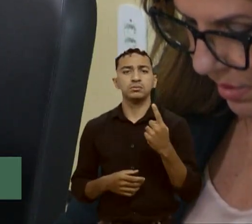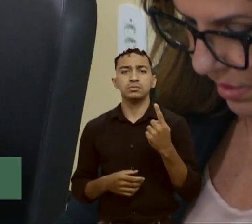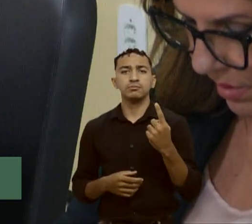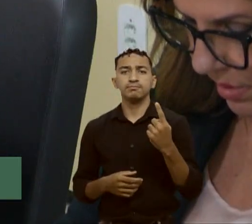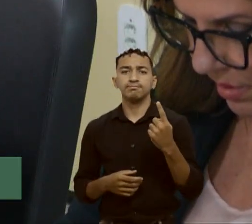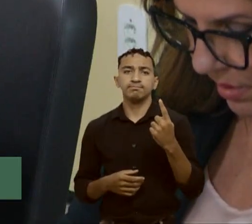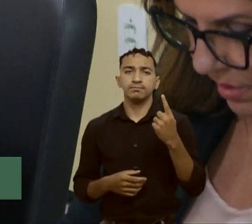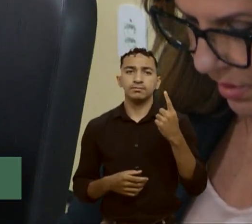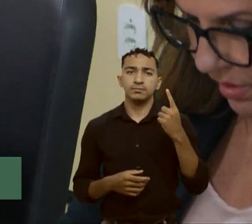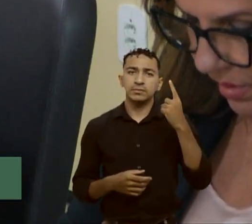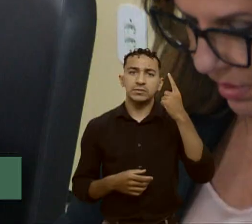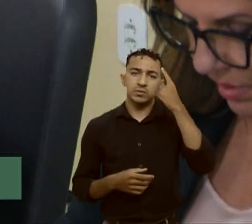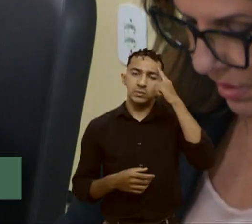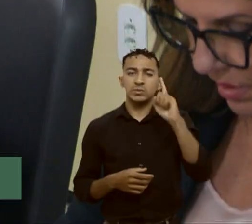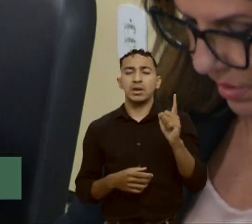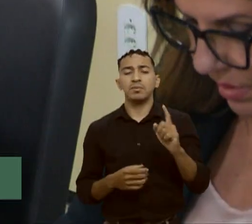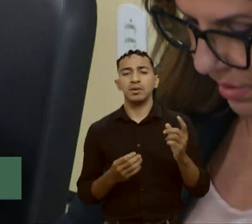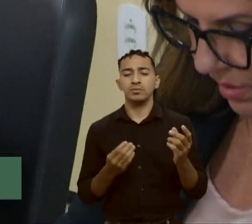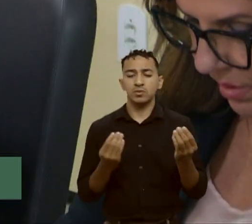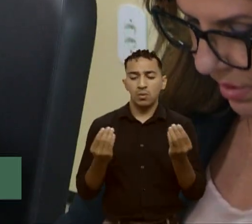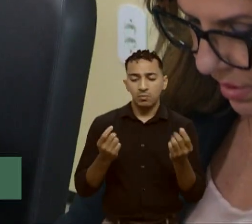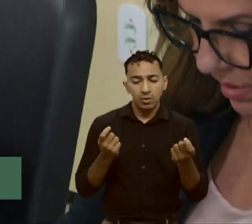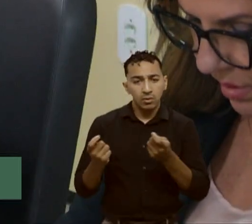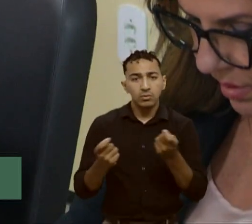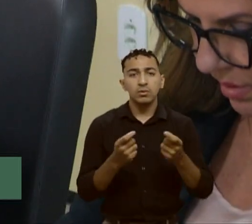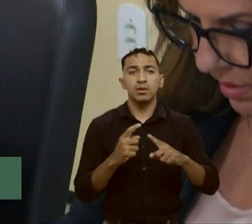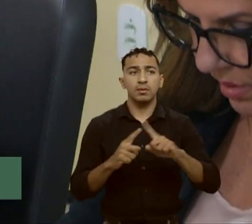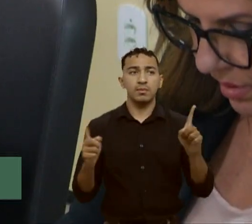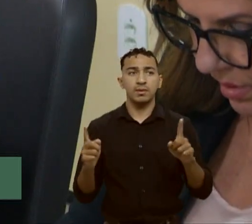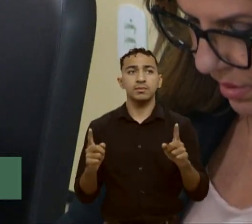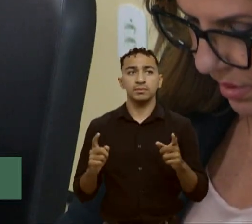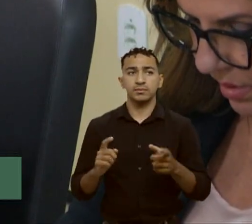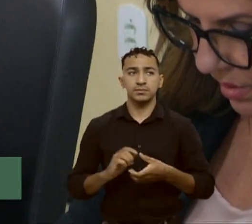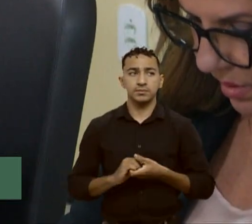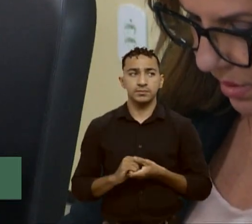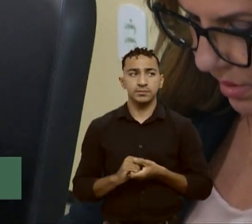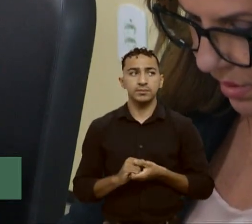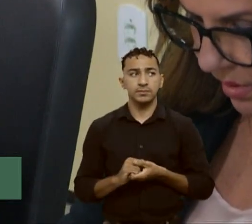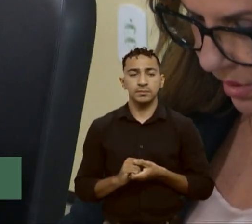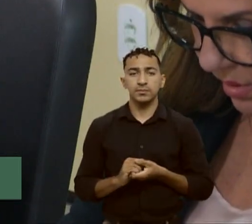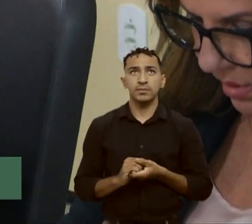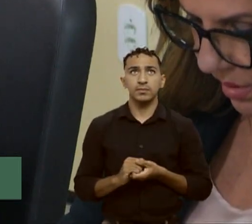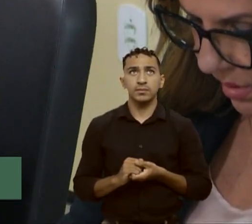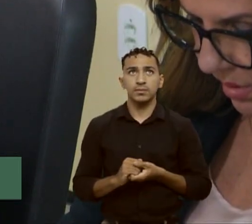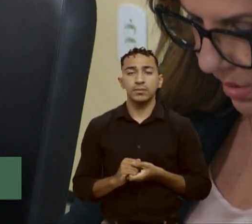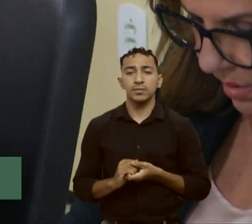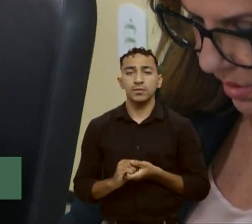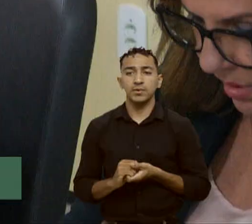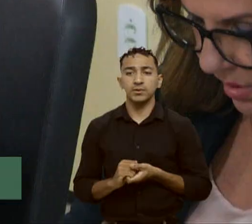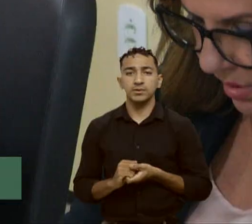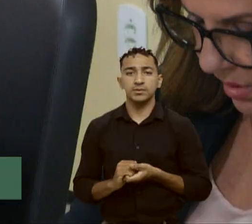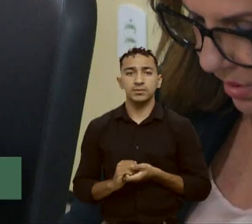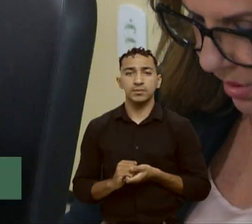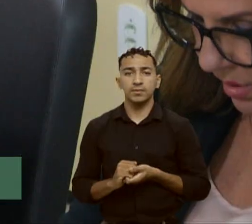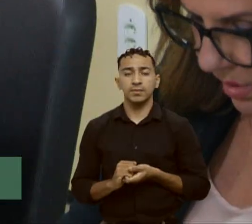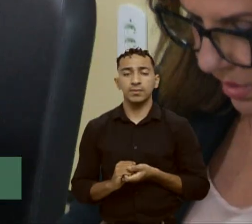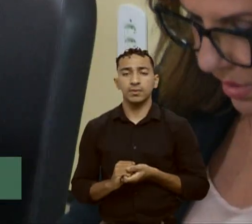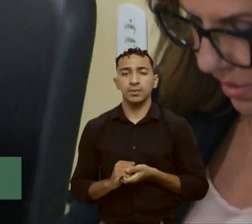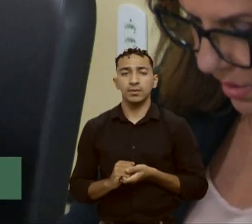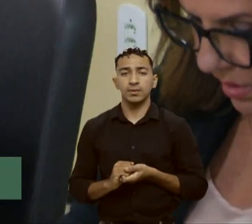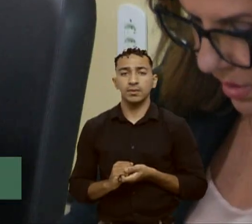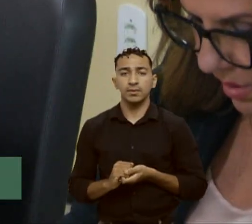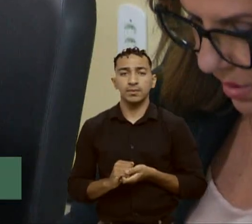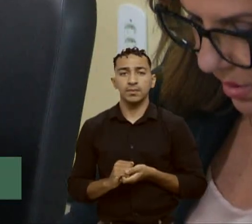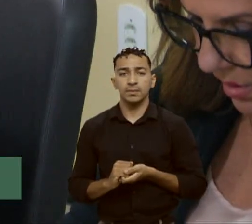e solucionar isso, mas o sistema financeiro, certo? Com movimentações bancárias suspeitas, né? Como